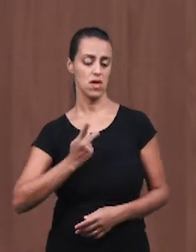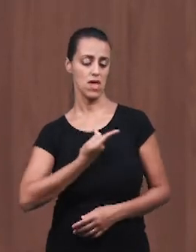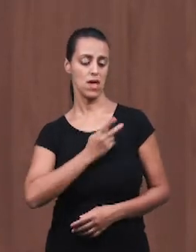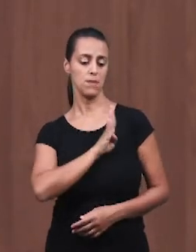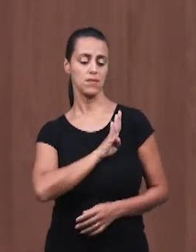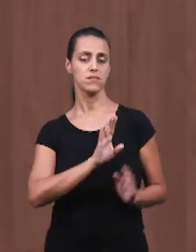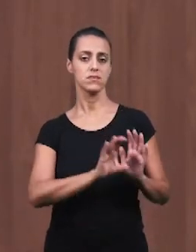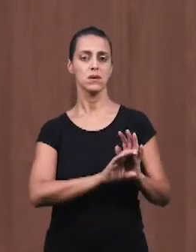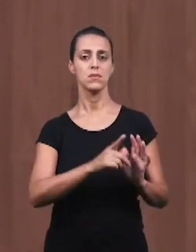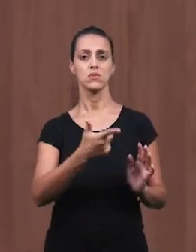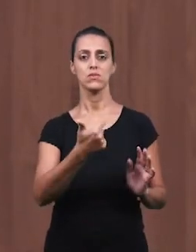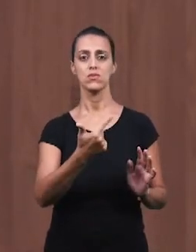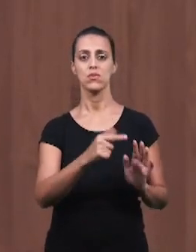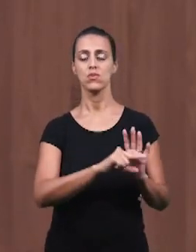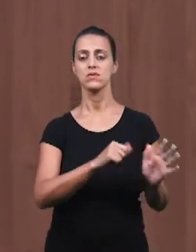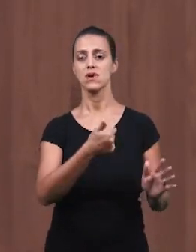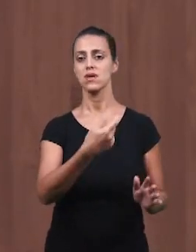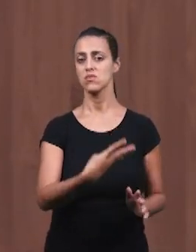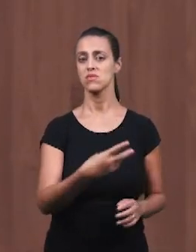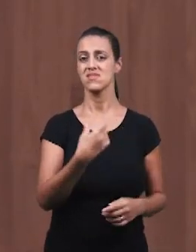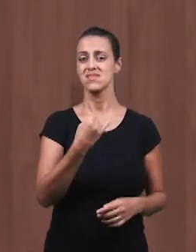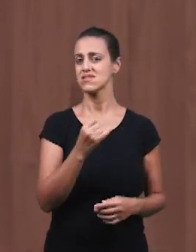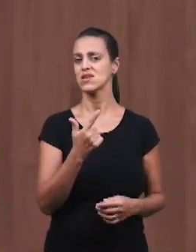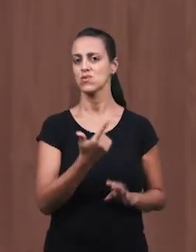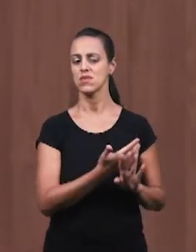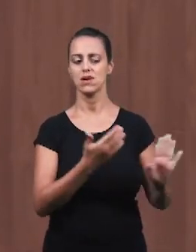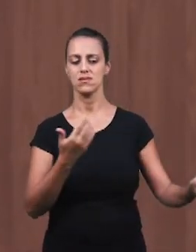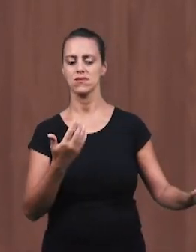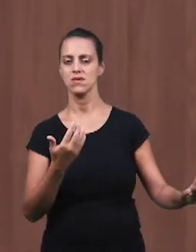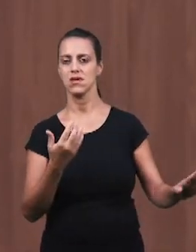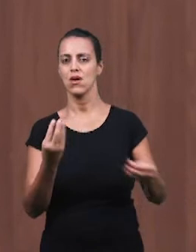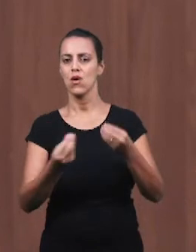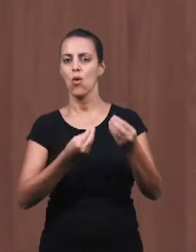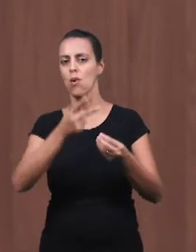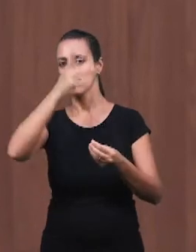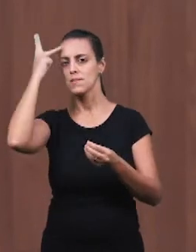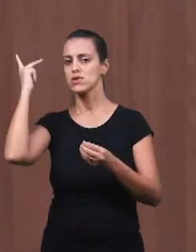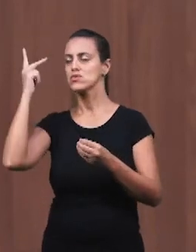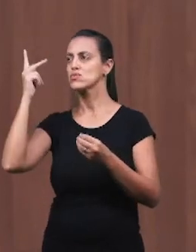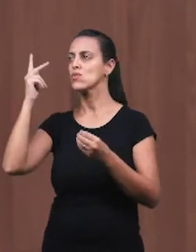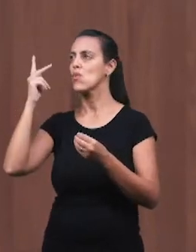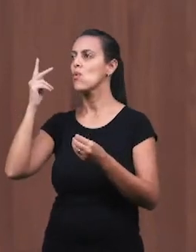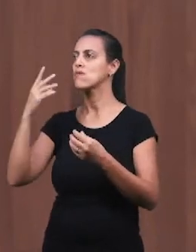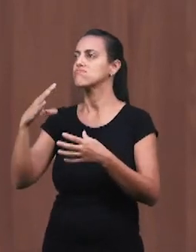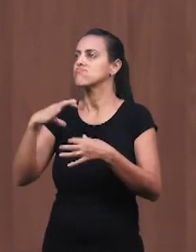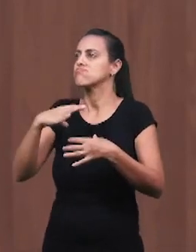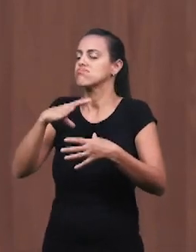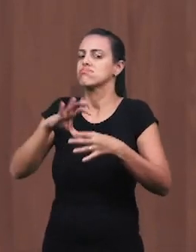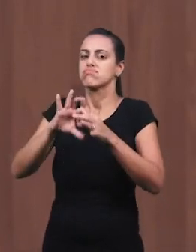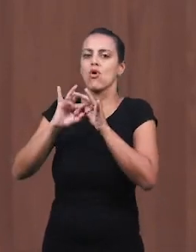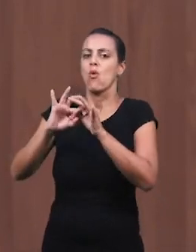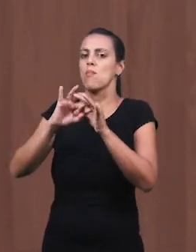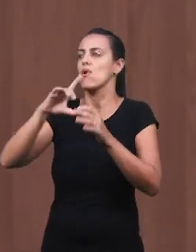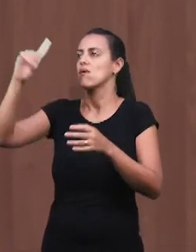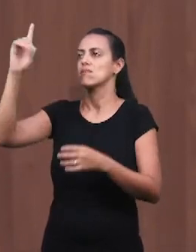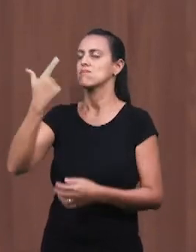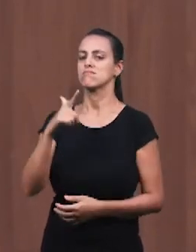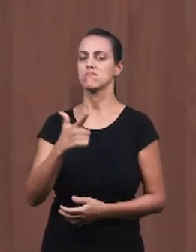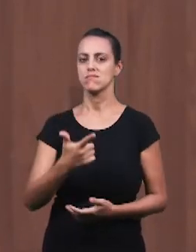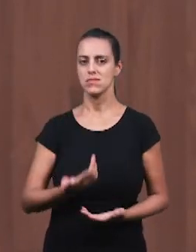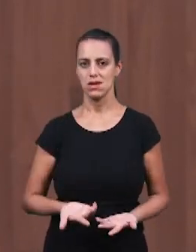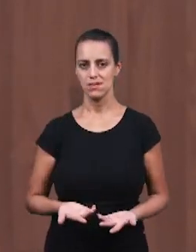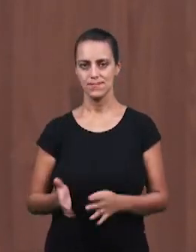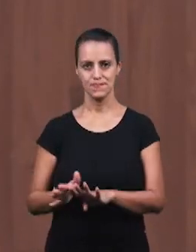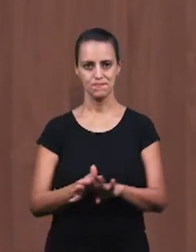Hebreus 12, 14, sem santificação do Espírito Santo, ninguém verá a Deus. Muito bem colocado pelo